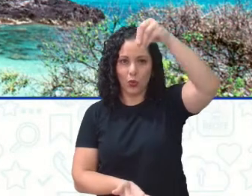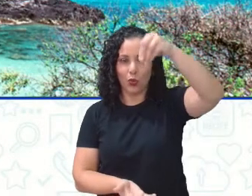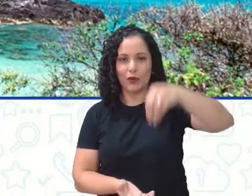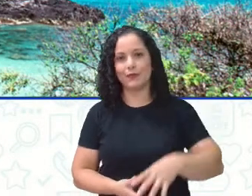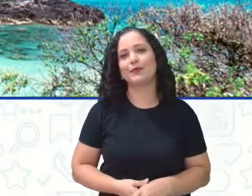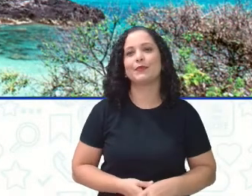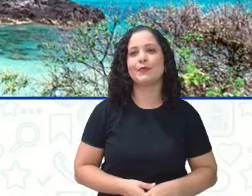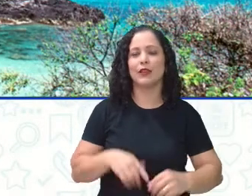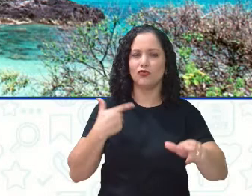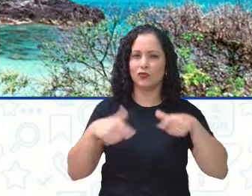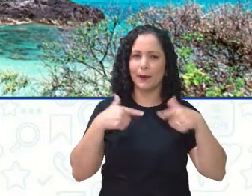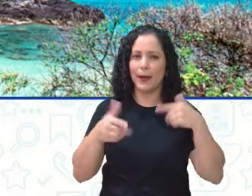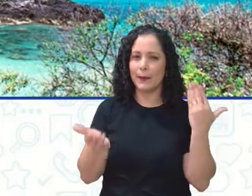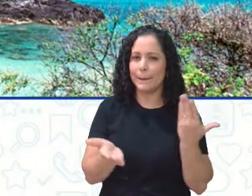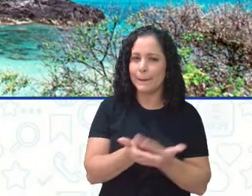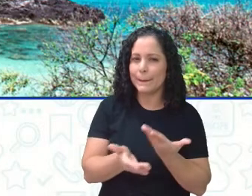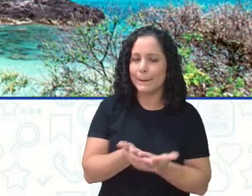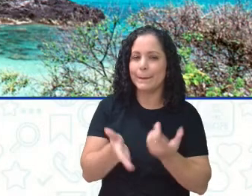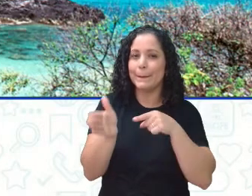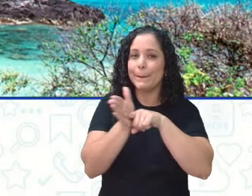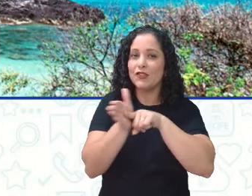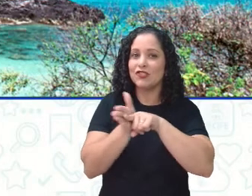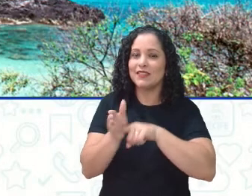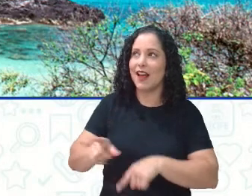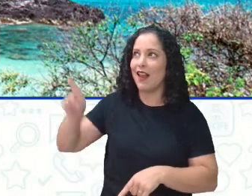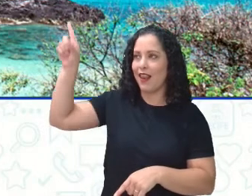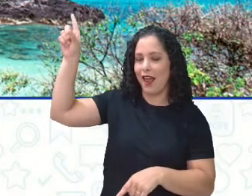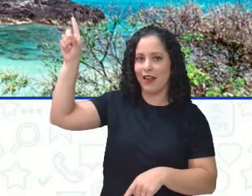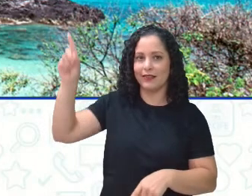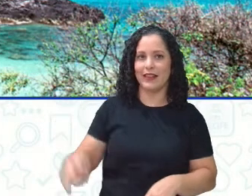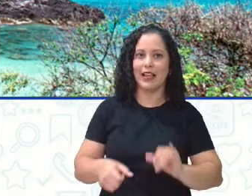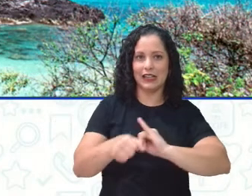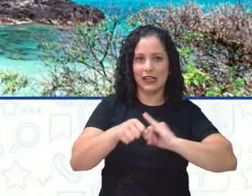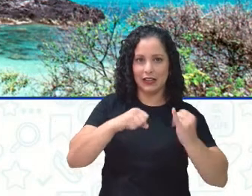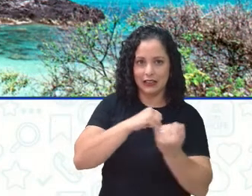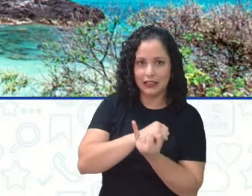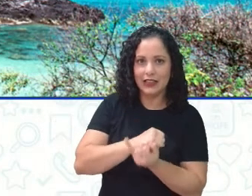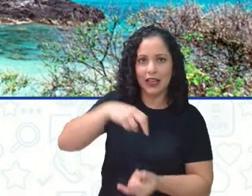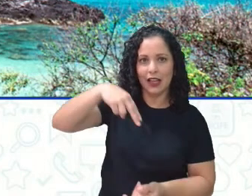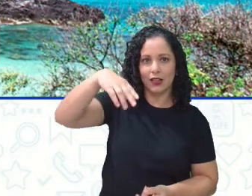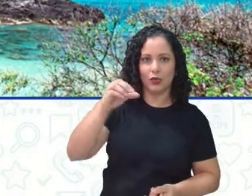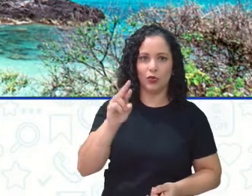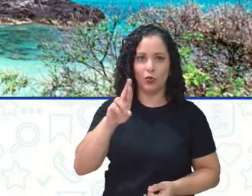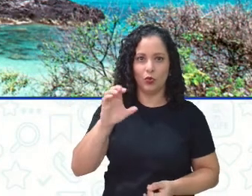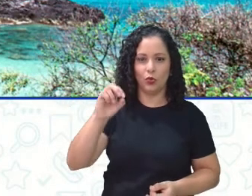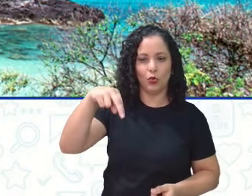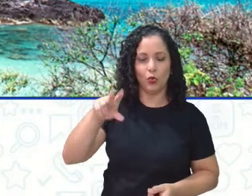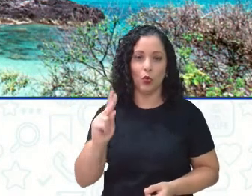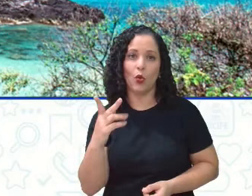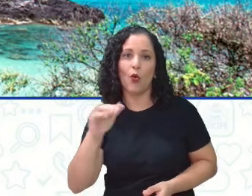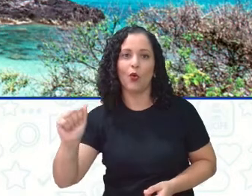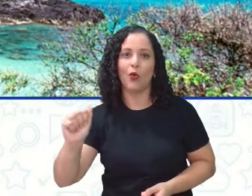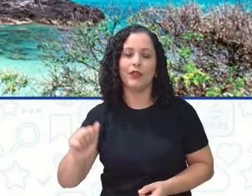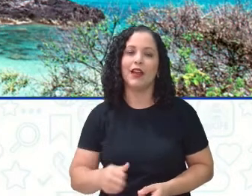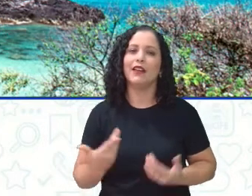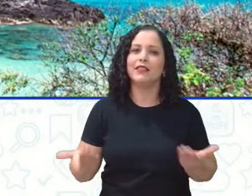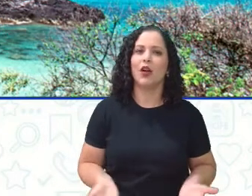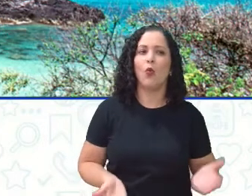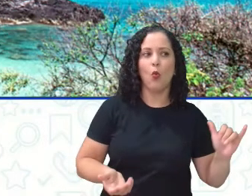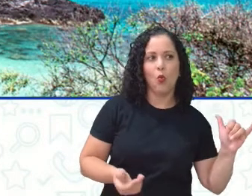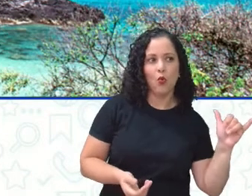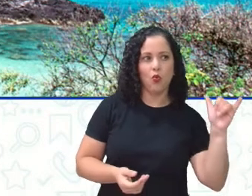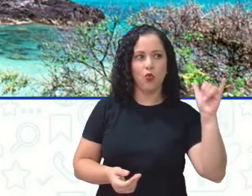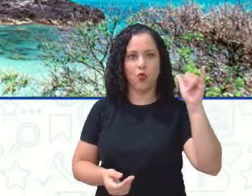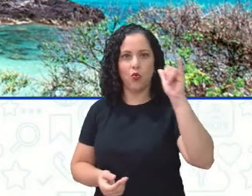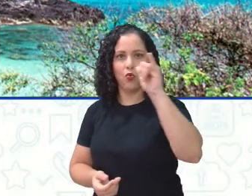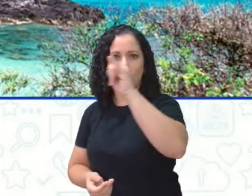durante alguns anos lá em Fernando de Noronha. E veja que interessante, ela pegou um voo de Fernando